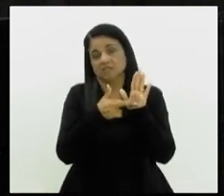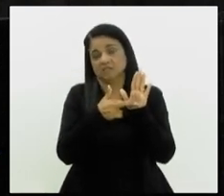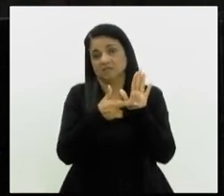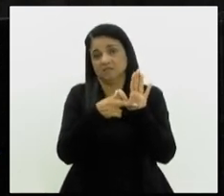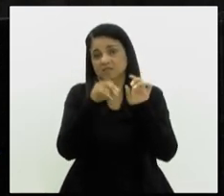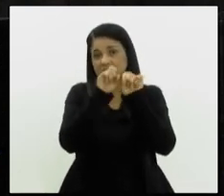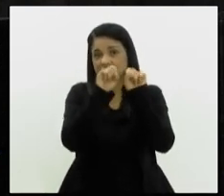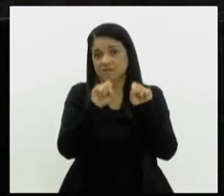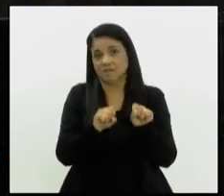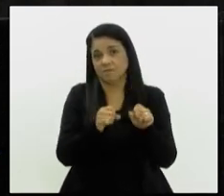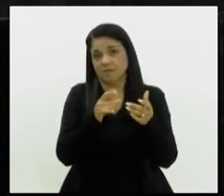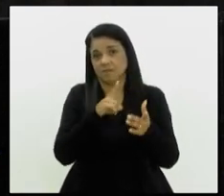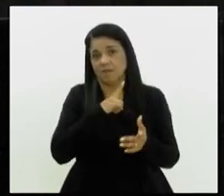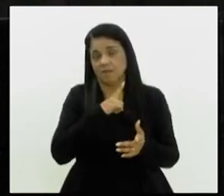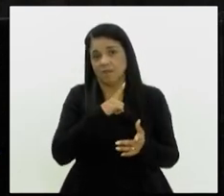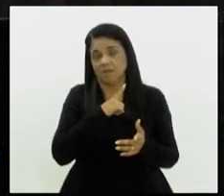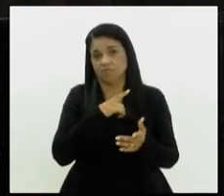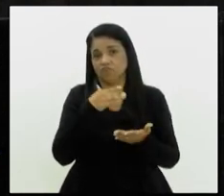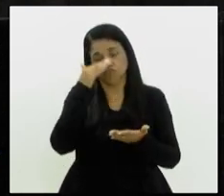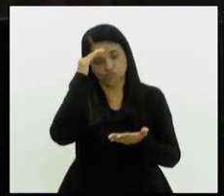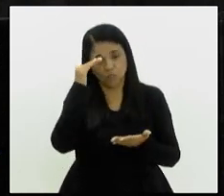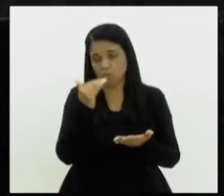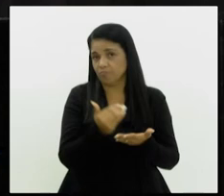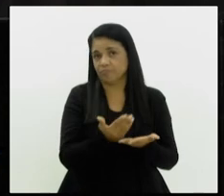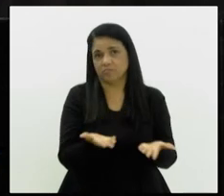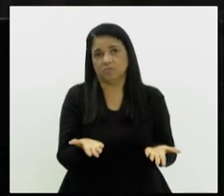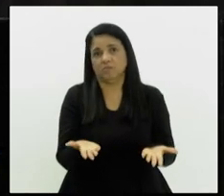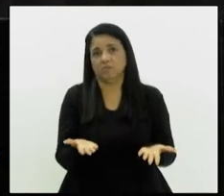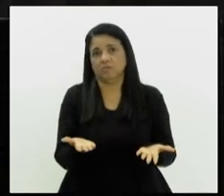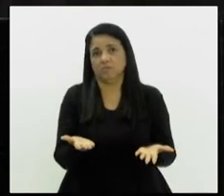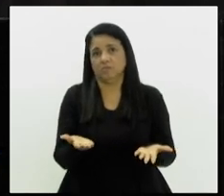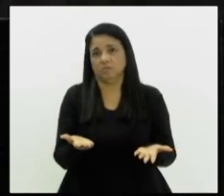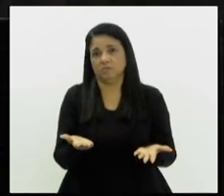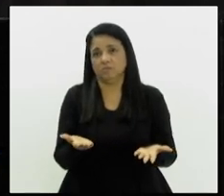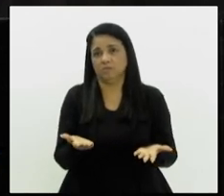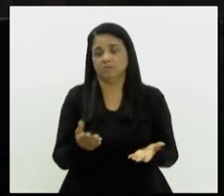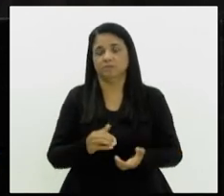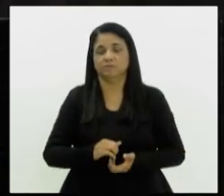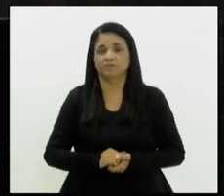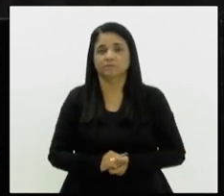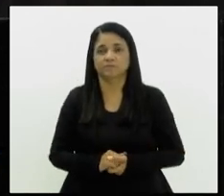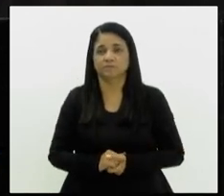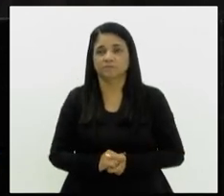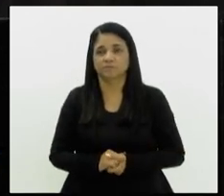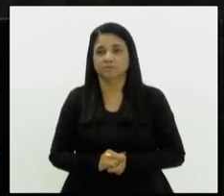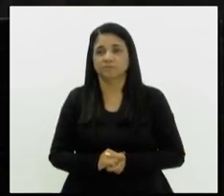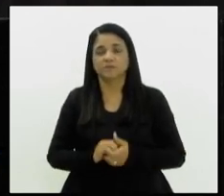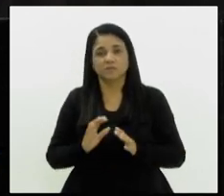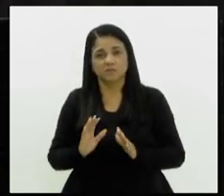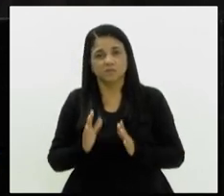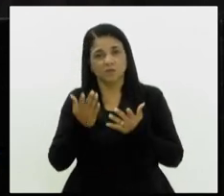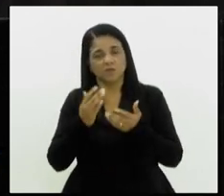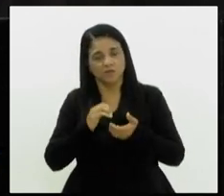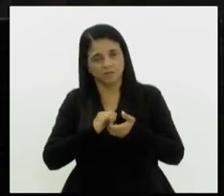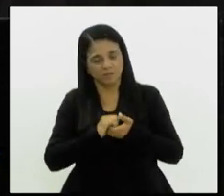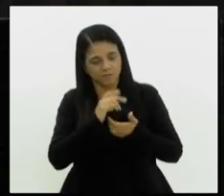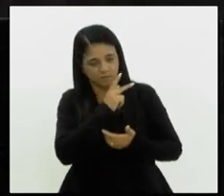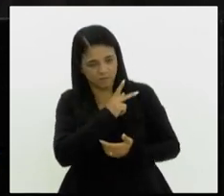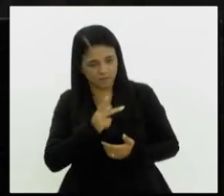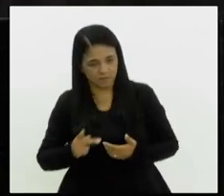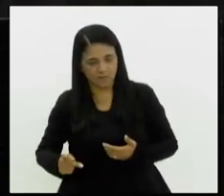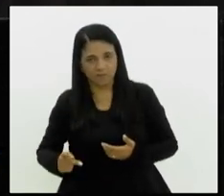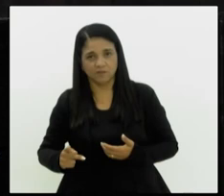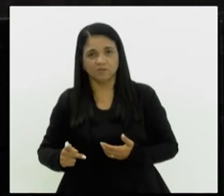sistematicamente não é cumprido. Dito isso, senhor presidente, queria saudar Vossa Excelência na presidência